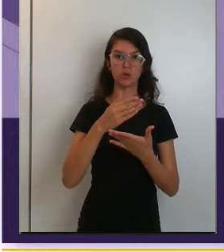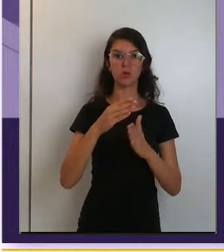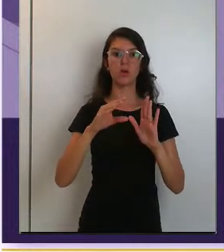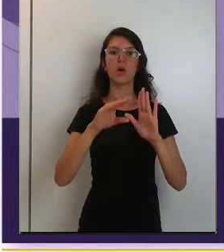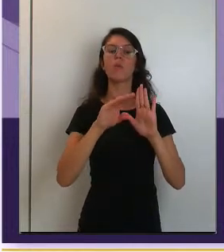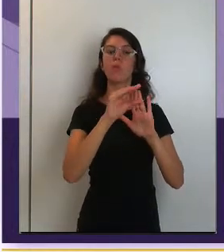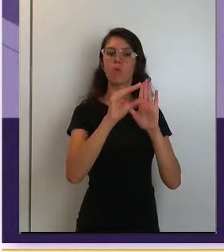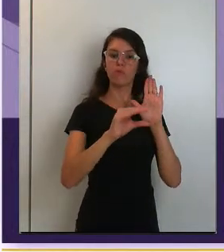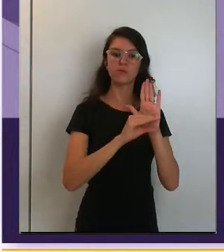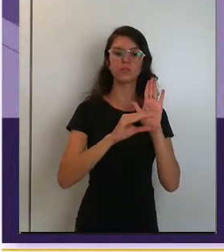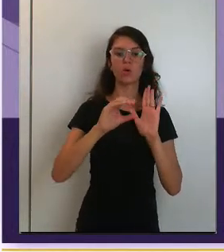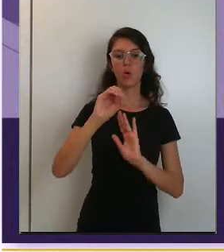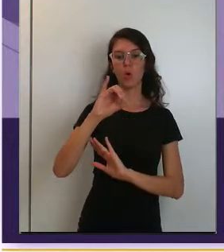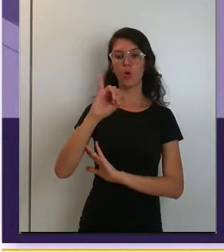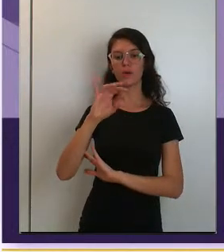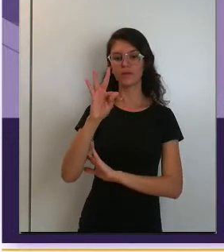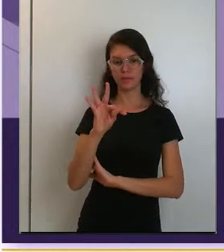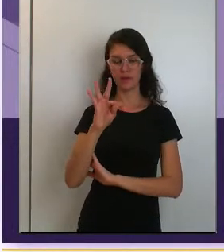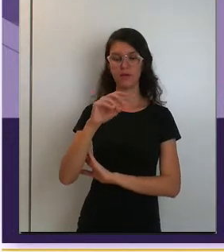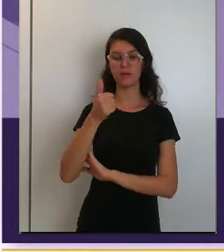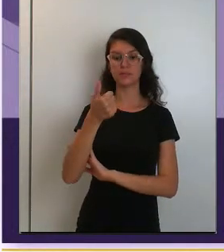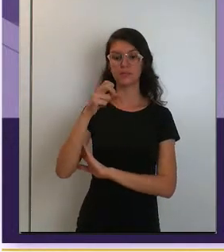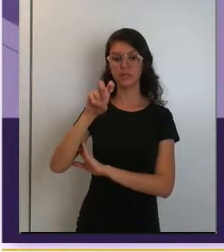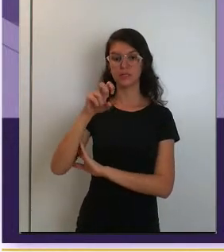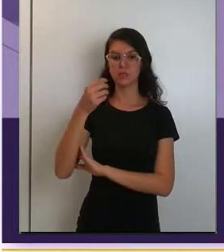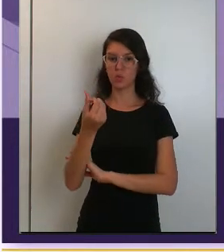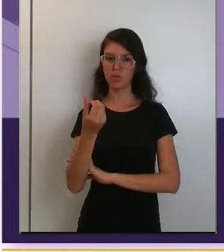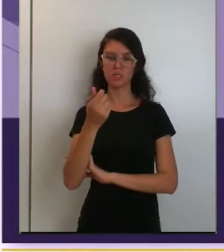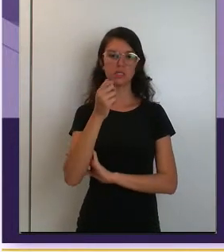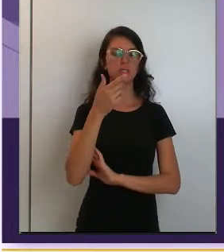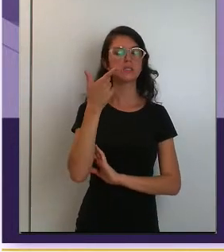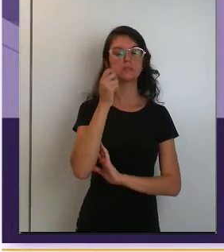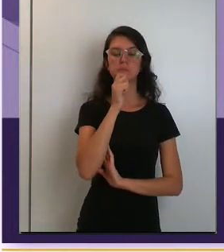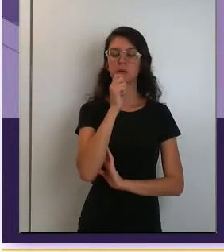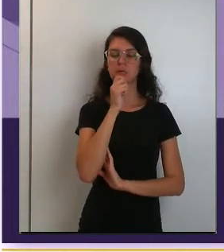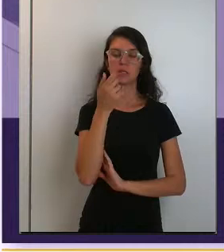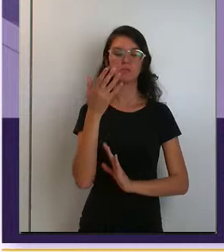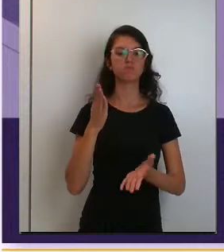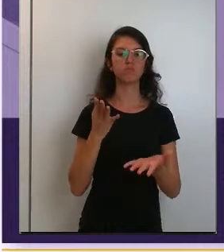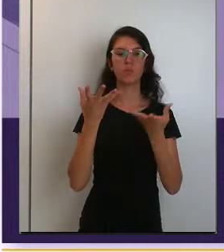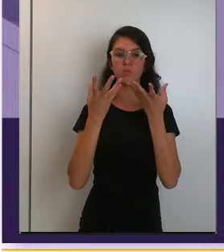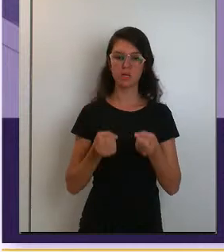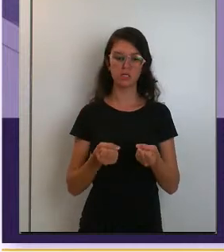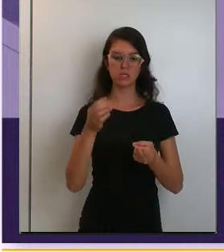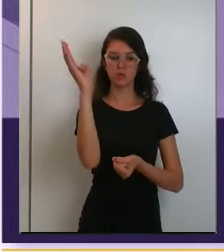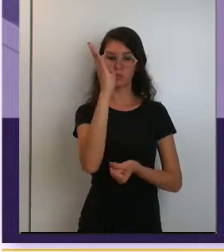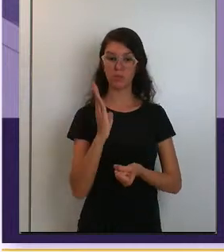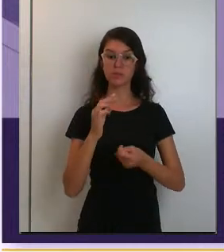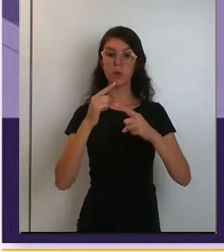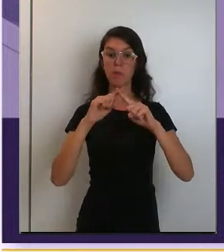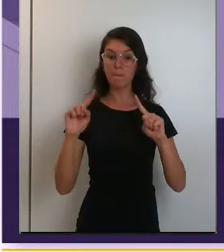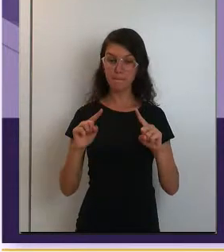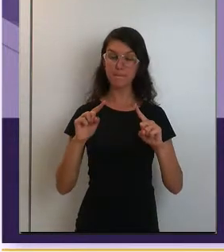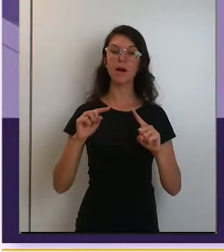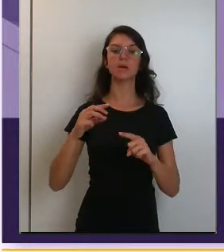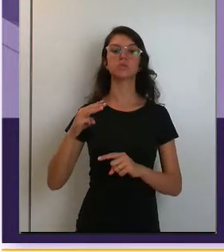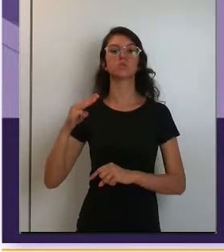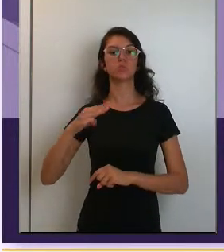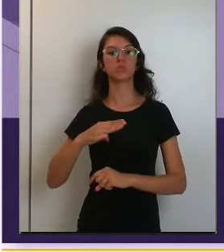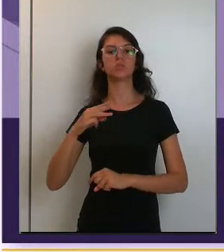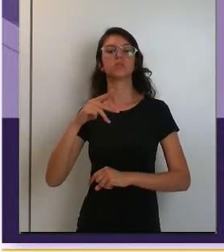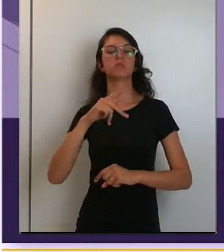OIT, convenção que ainda não foi ratificada pelo Brasil, mas que o Ministério Público do Trabalho